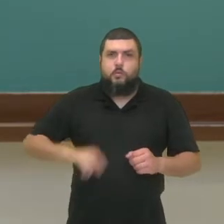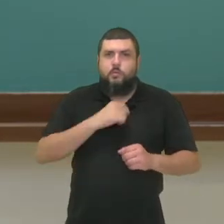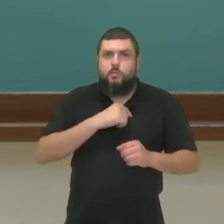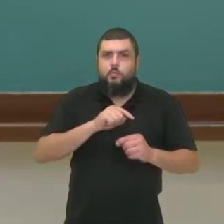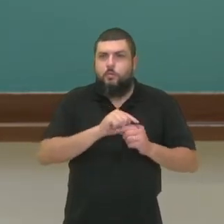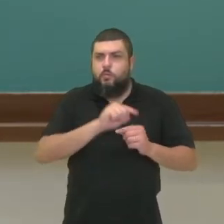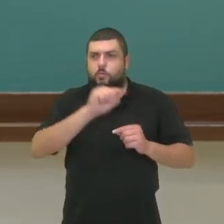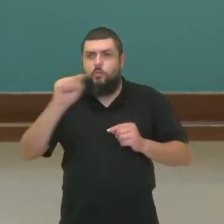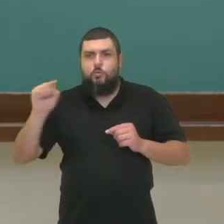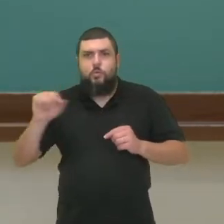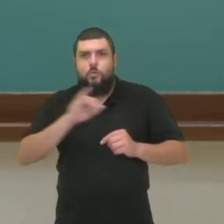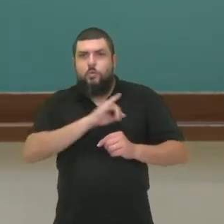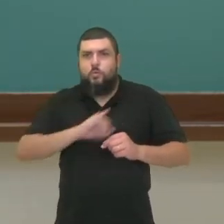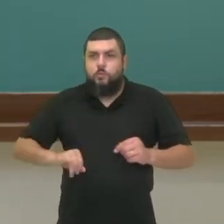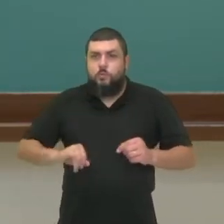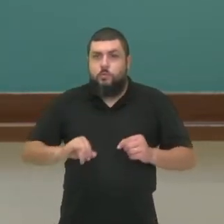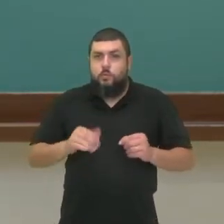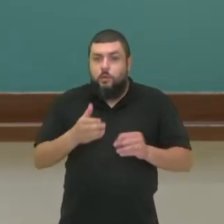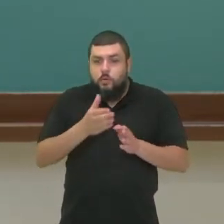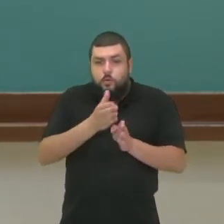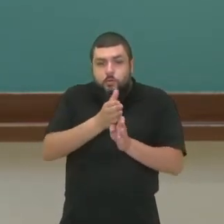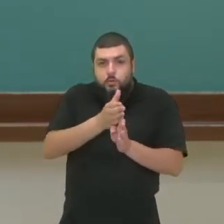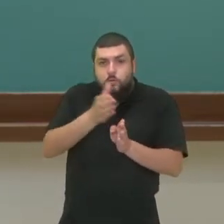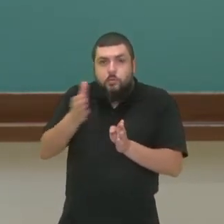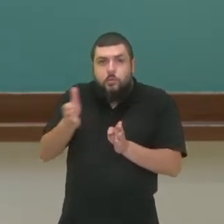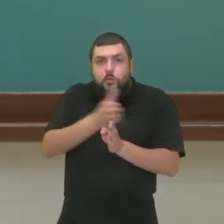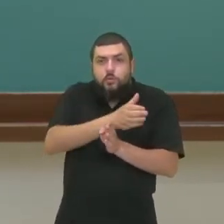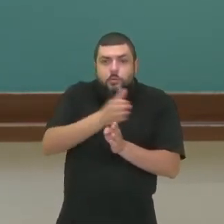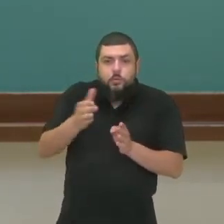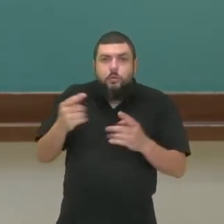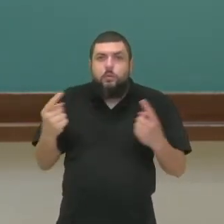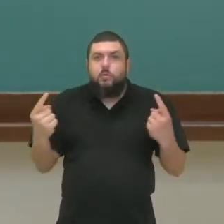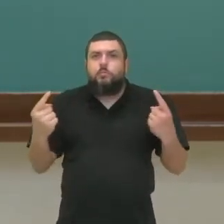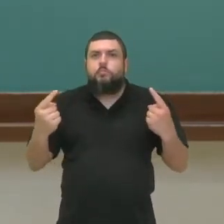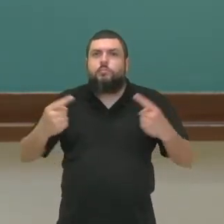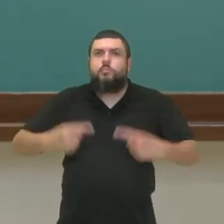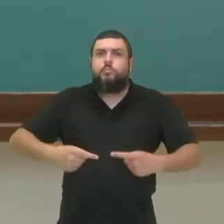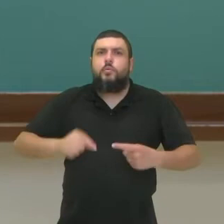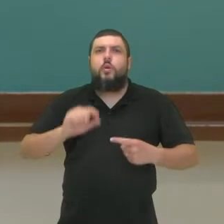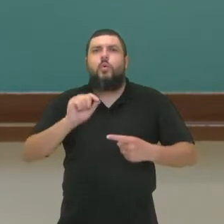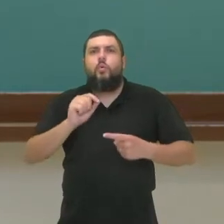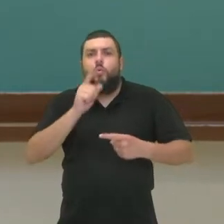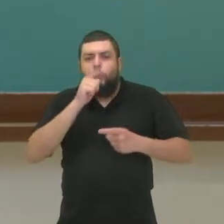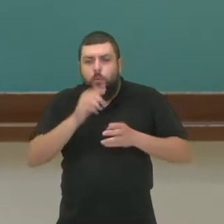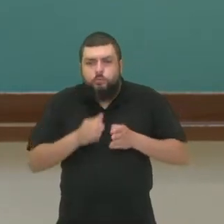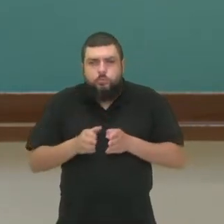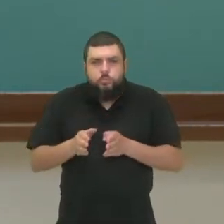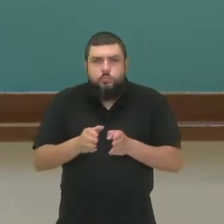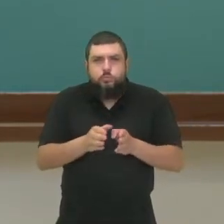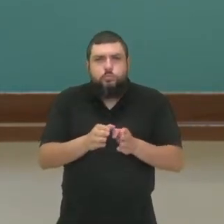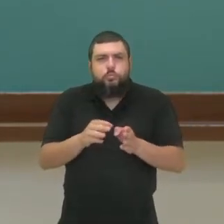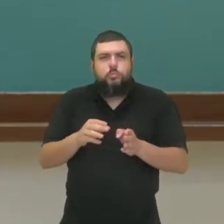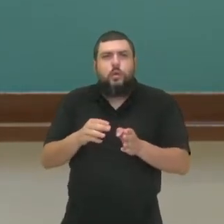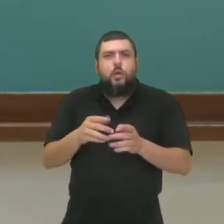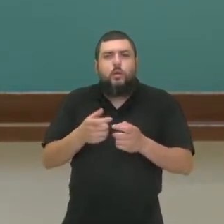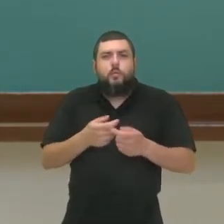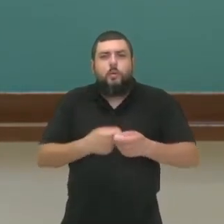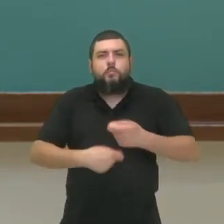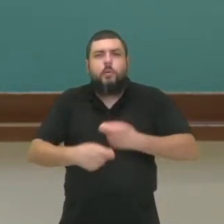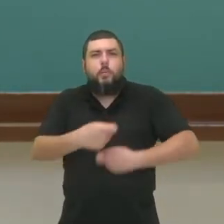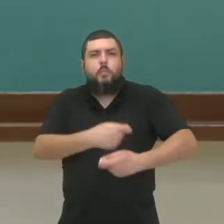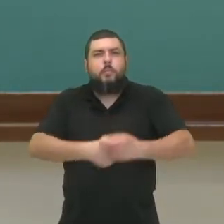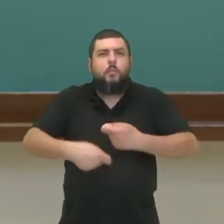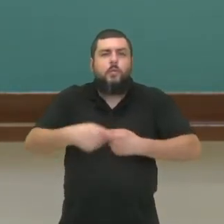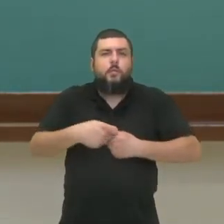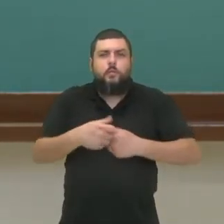época, competindo lado a lado pelo comércio do mar Mediterrâneo, pelo comércio marítimo, ou melhor, muito